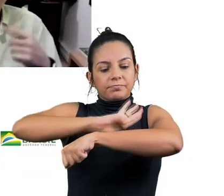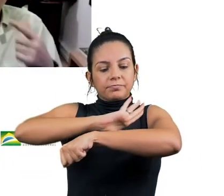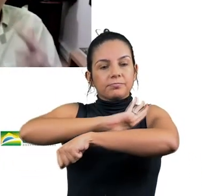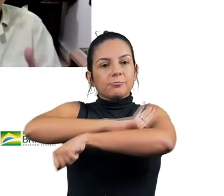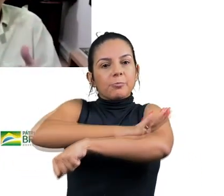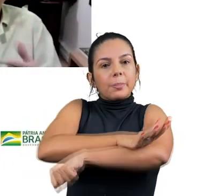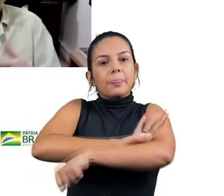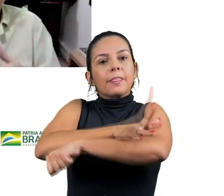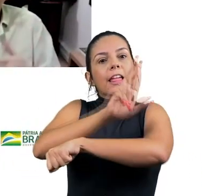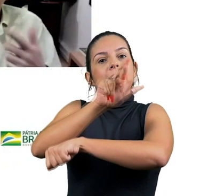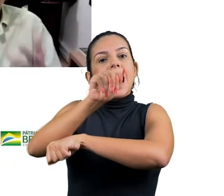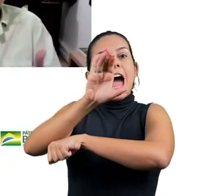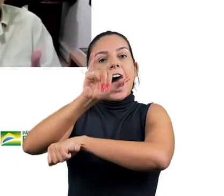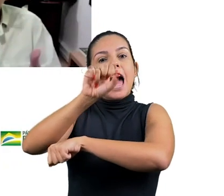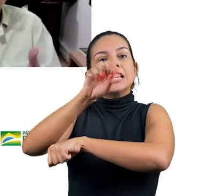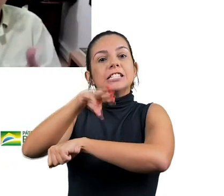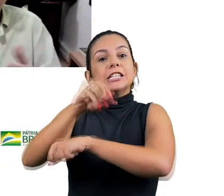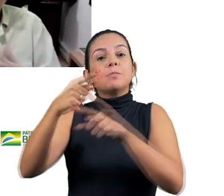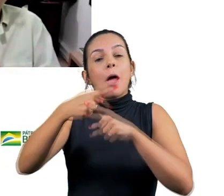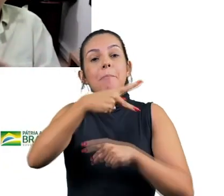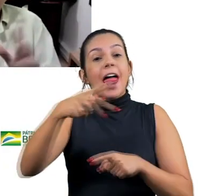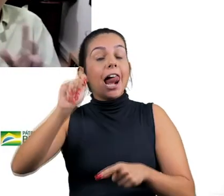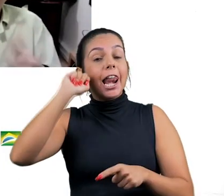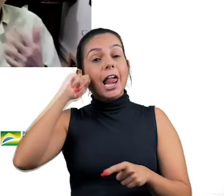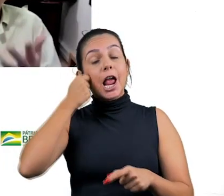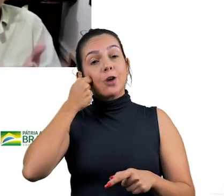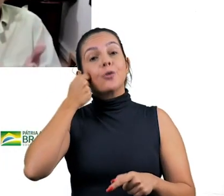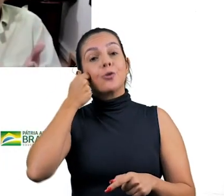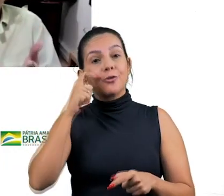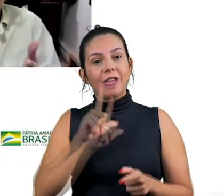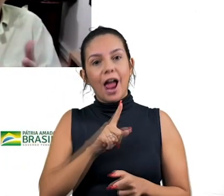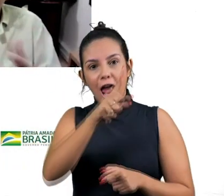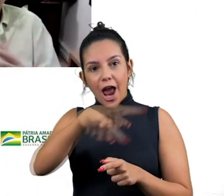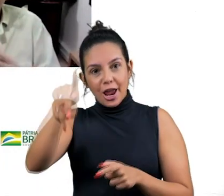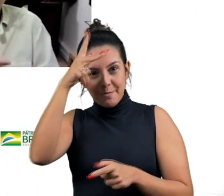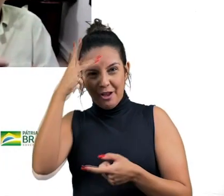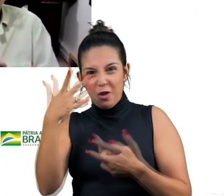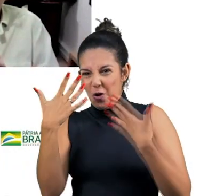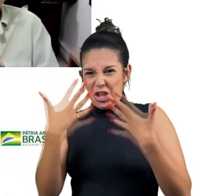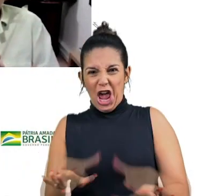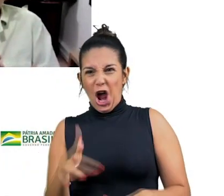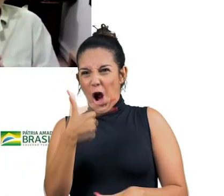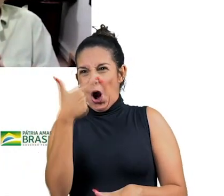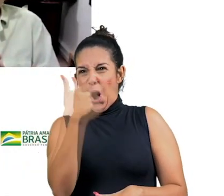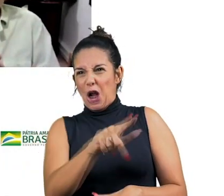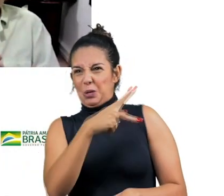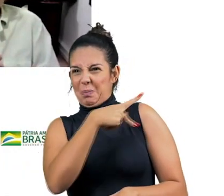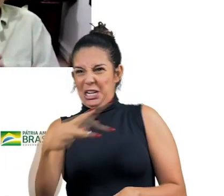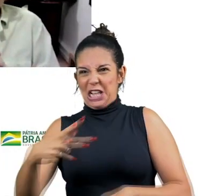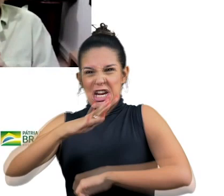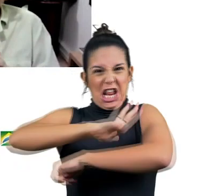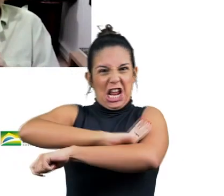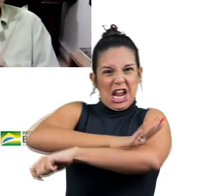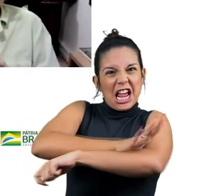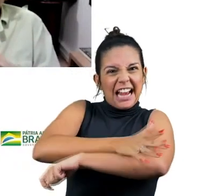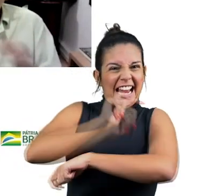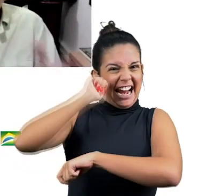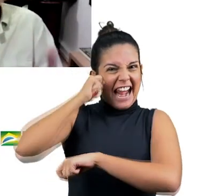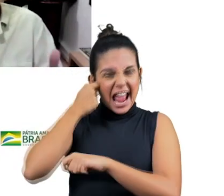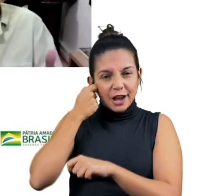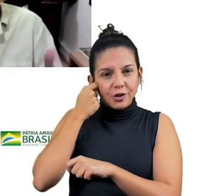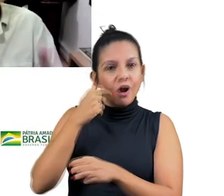indignado com o fato de ter tido um presidente negro e com medo de que isso voltasse a acontecer.